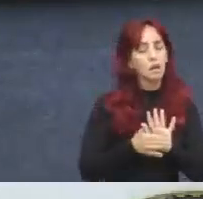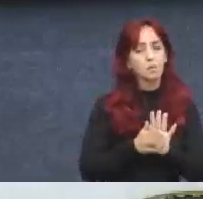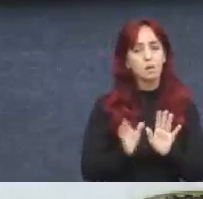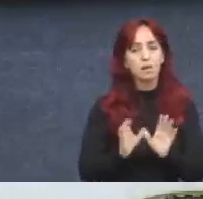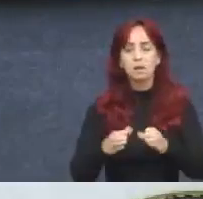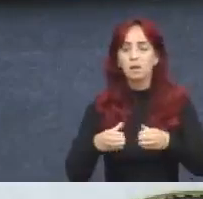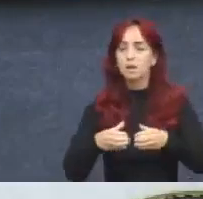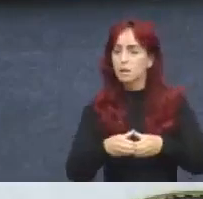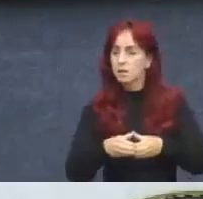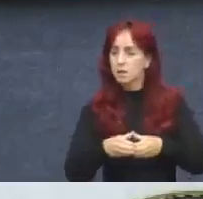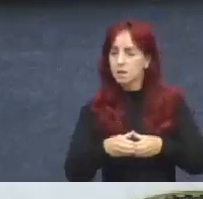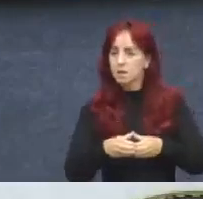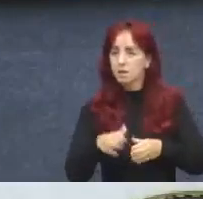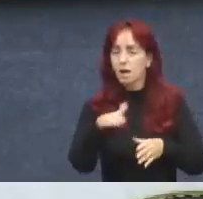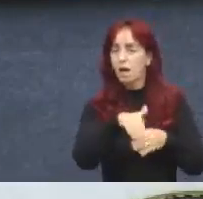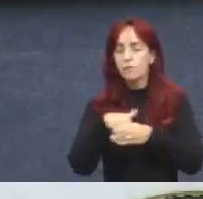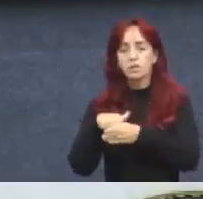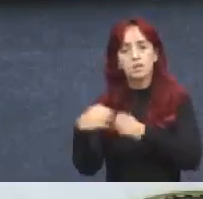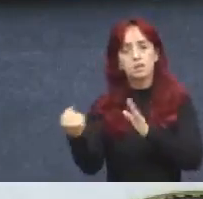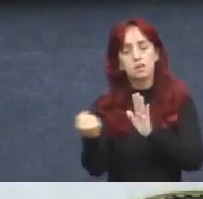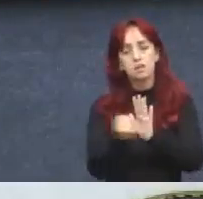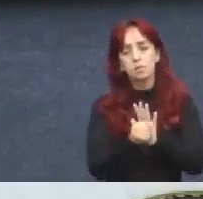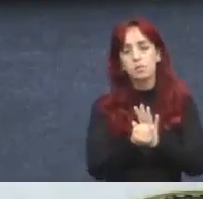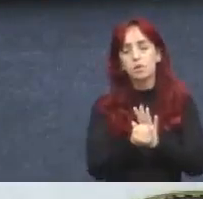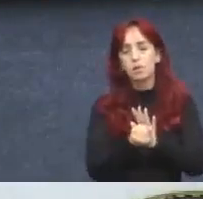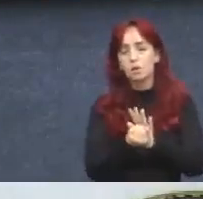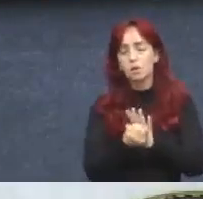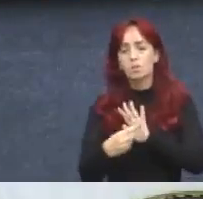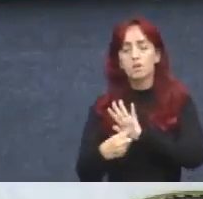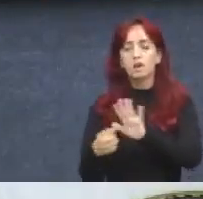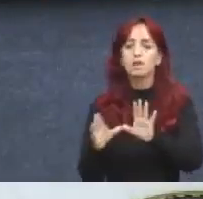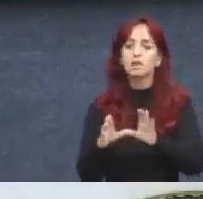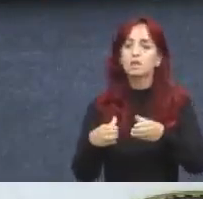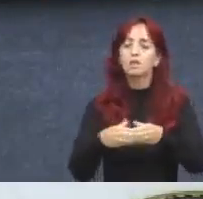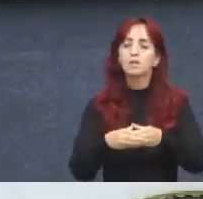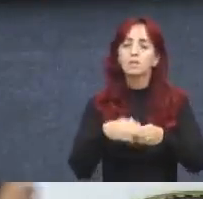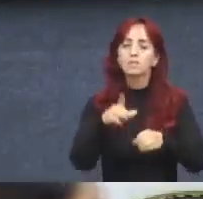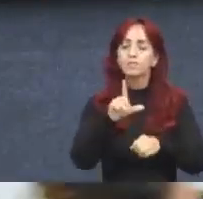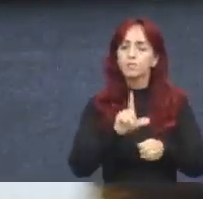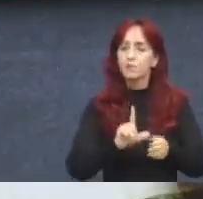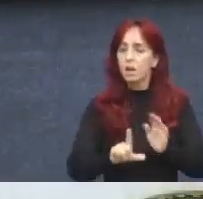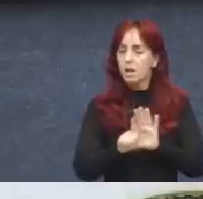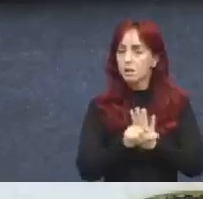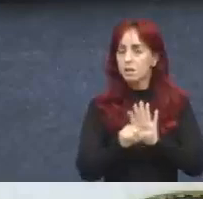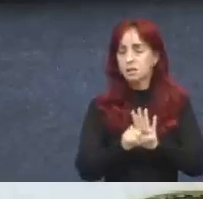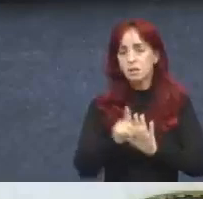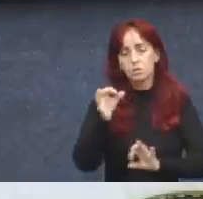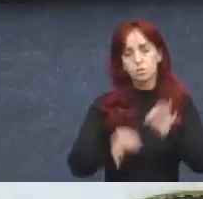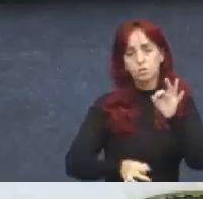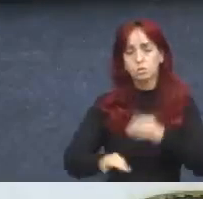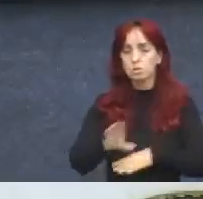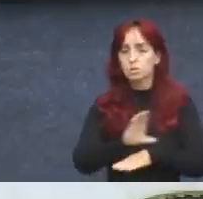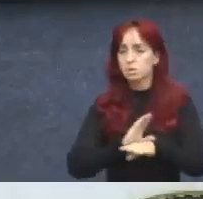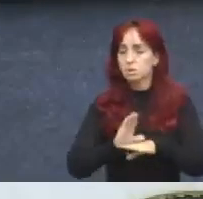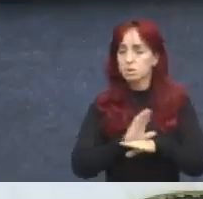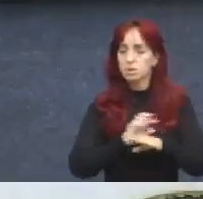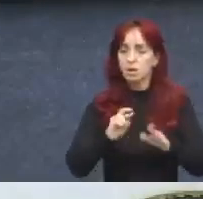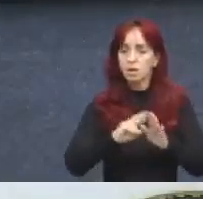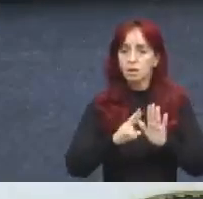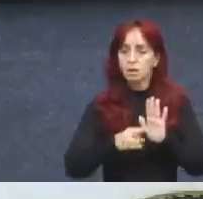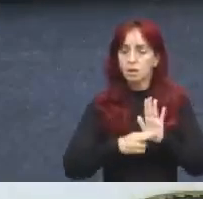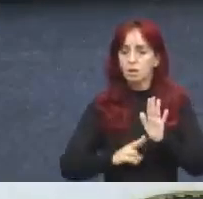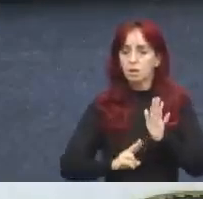presentes na Câmara. A votação é simbólica. Pareceres das comissões, legislação e justiça, pela constitucionalidade,